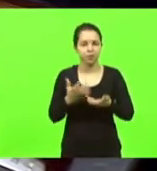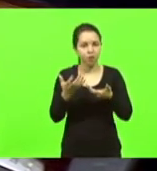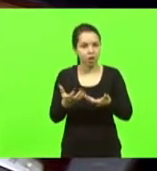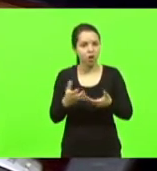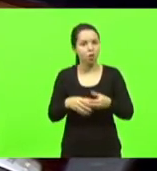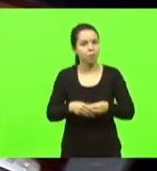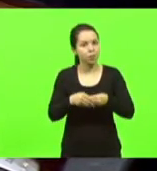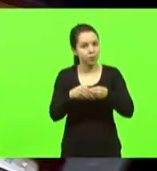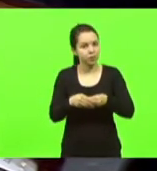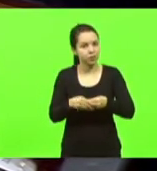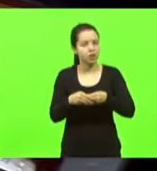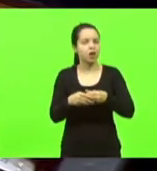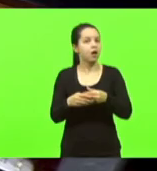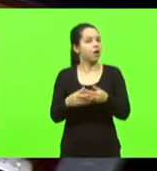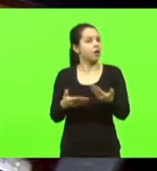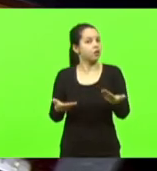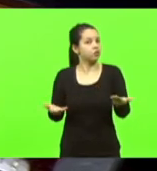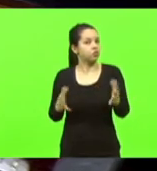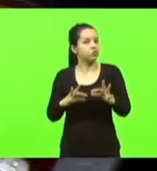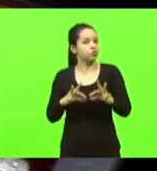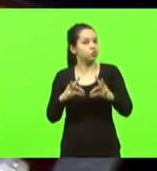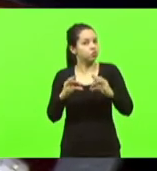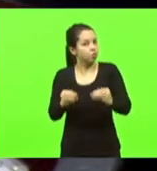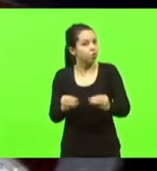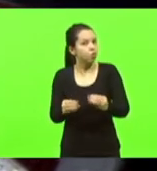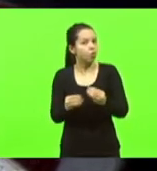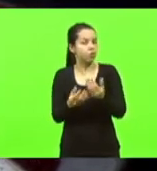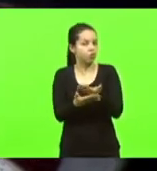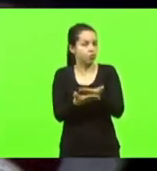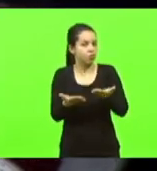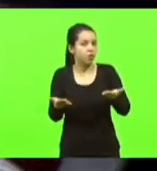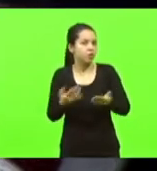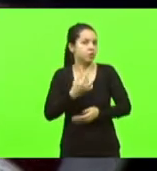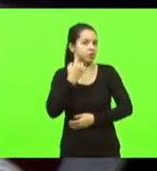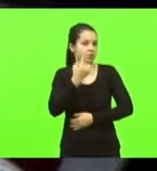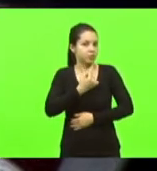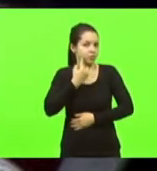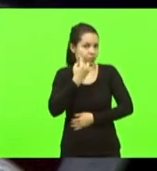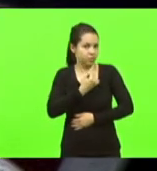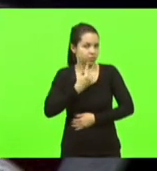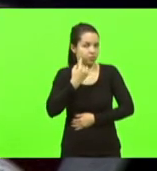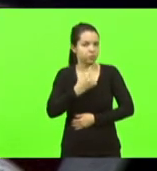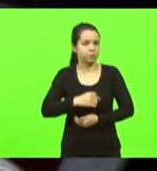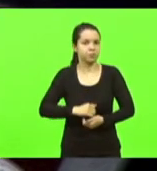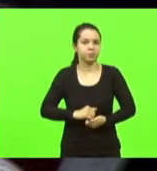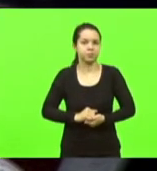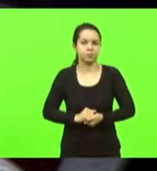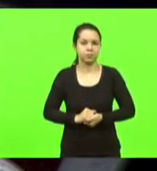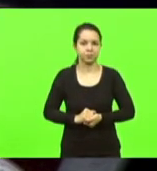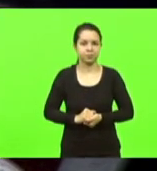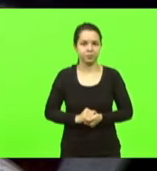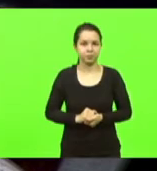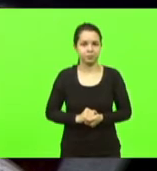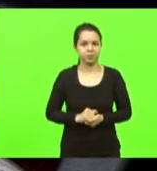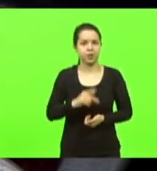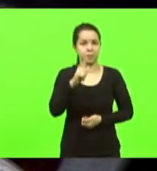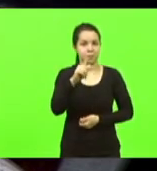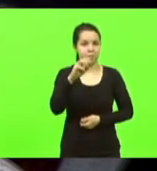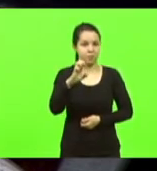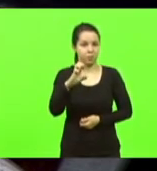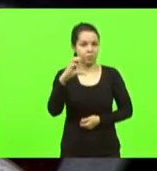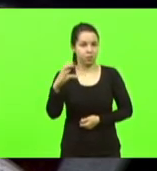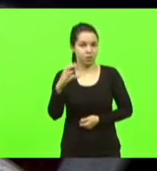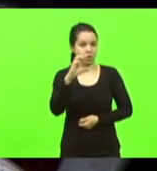cumprimentar os cumprimentar todos os senhores e senhoras deputadas é a pack